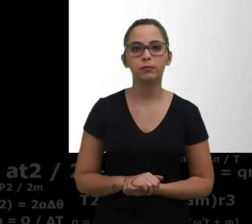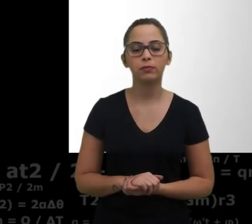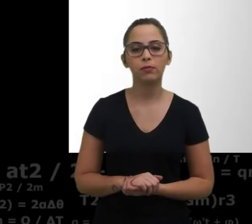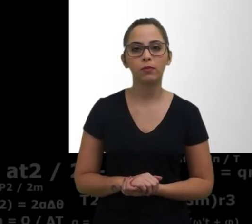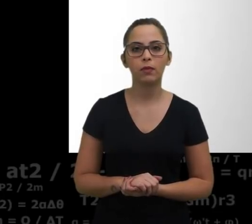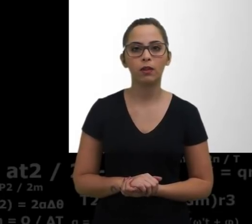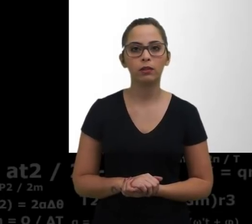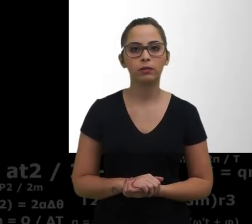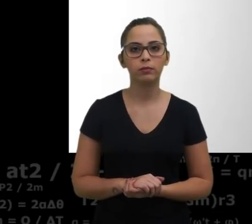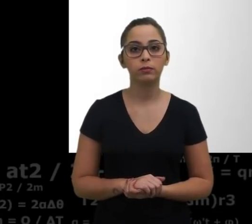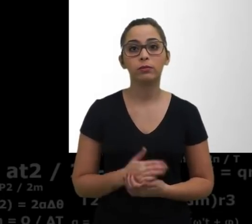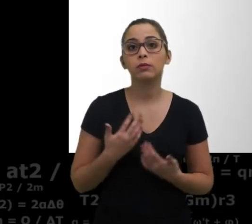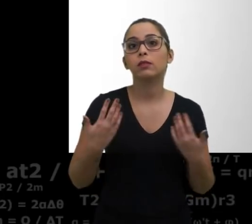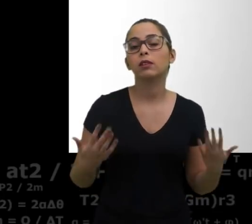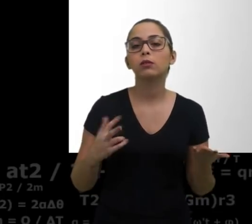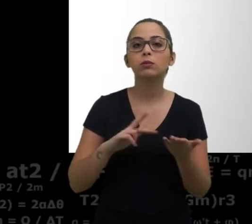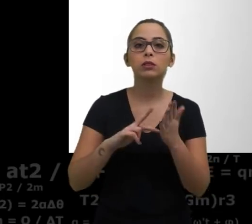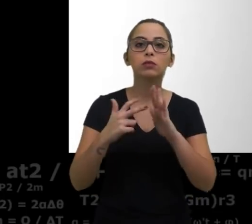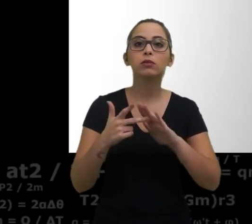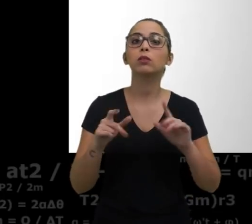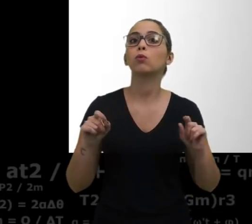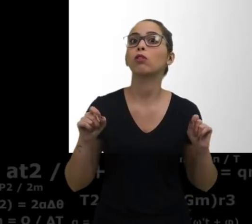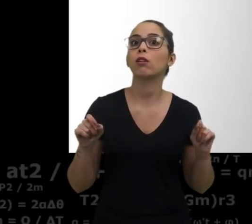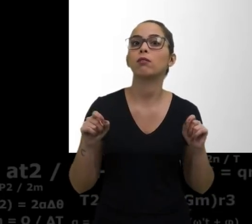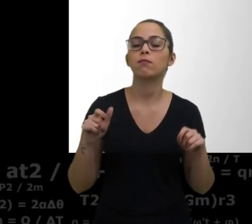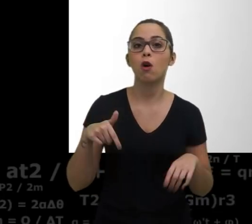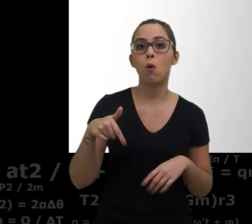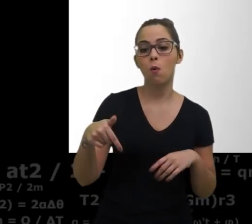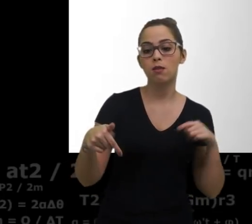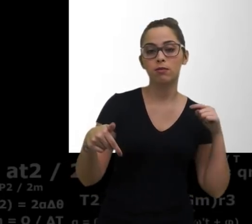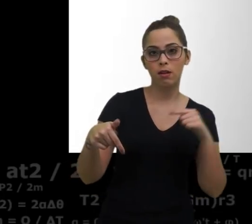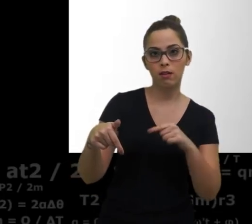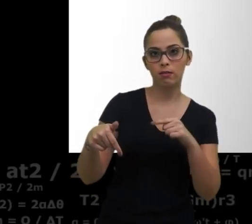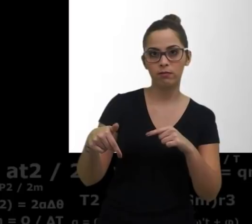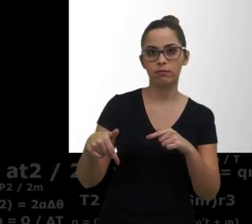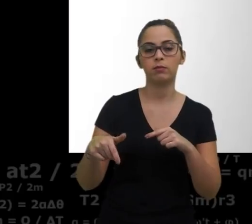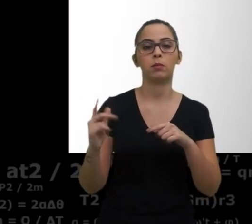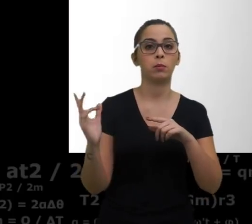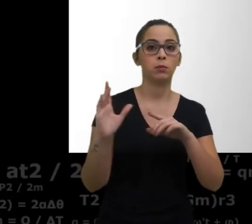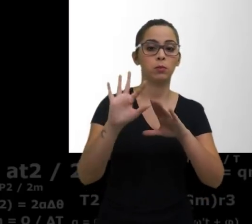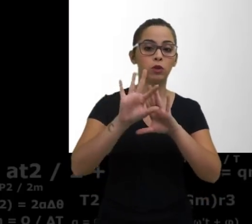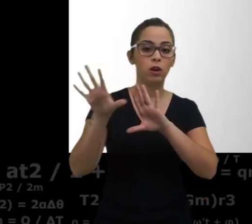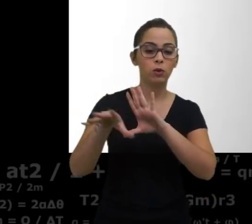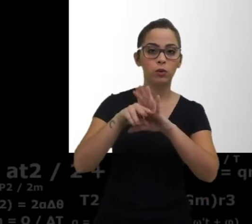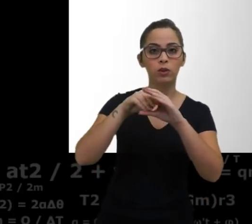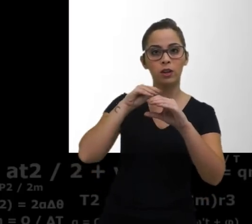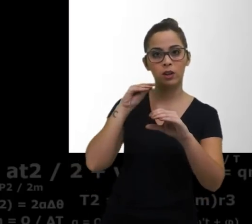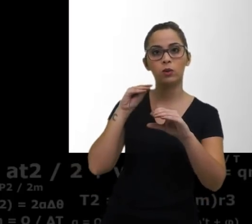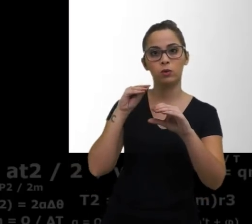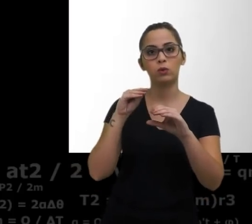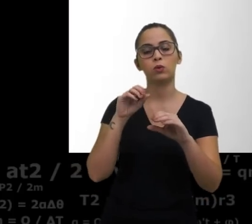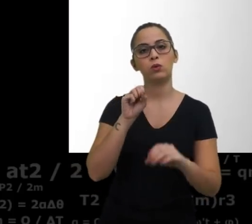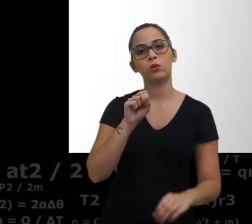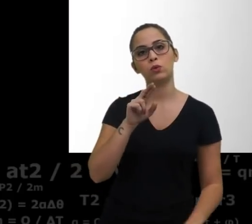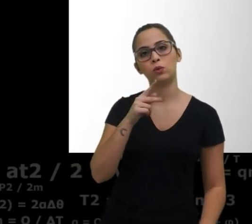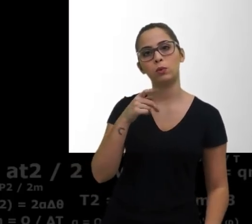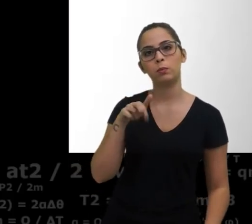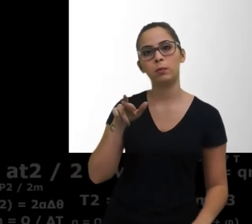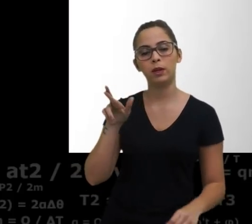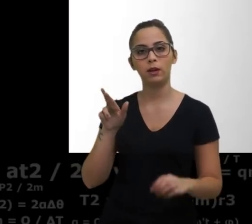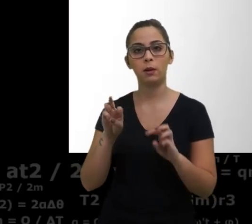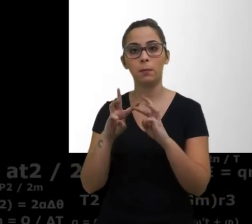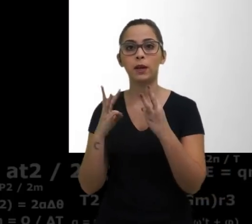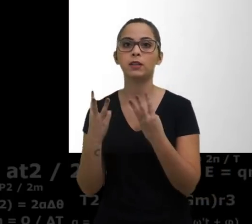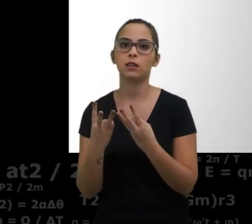de matéria sendo engolida por um buraco negro, quasar. De 0,01 a 0,1 vezes a massa